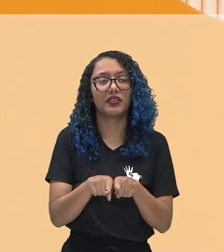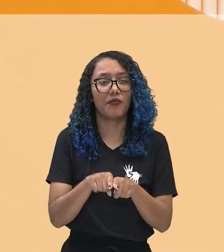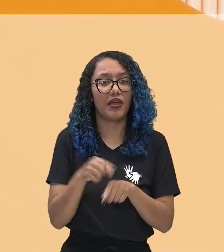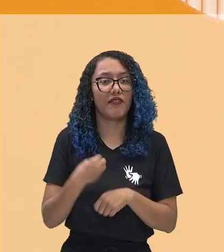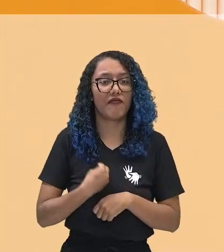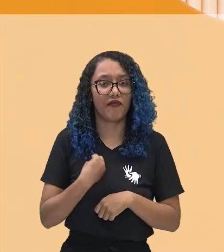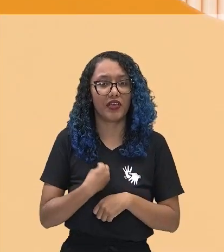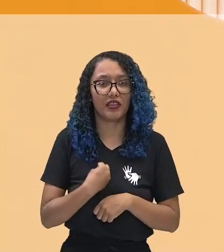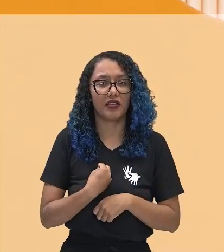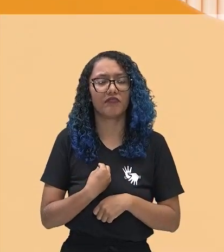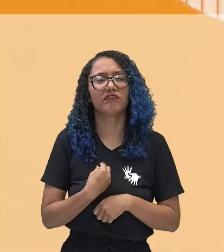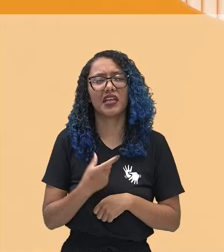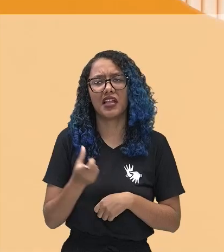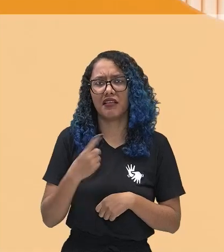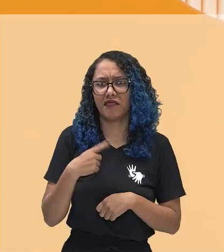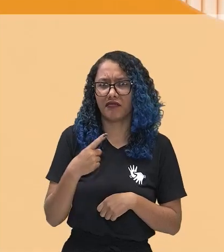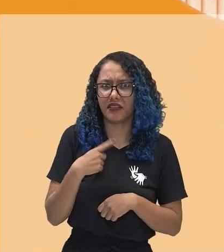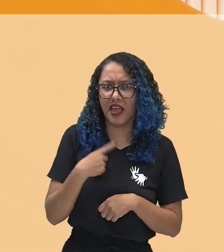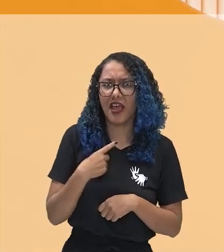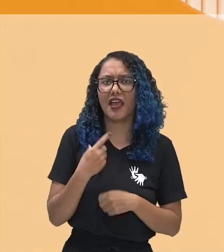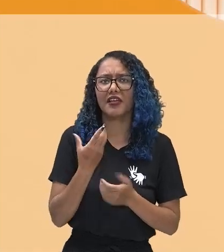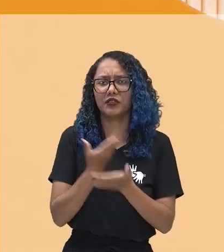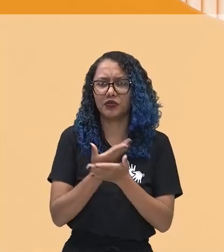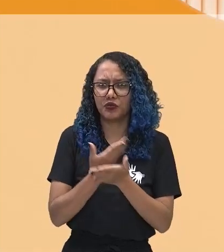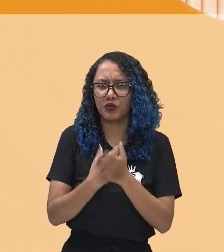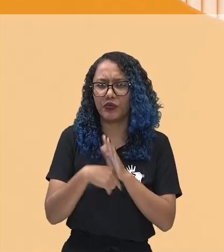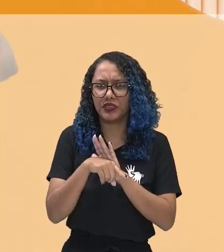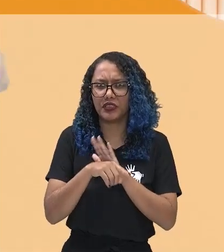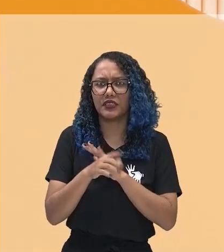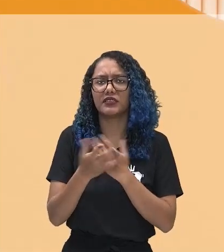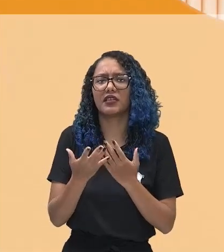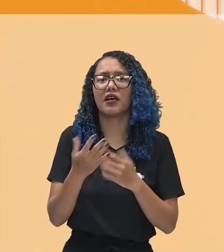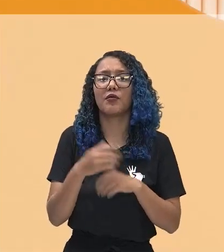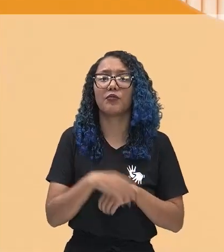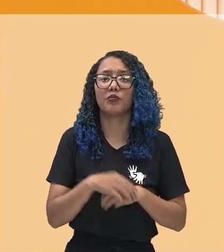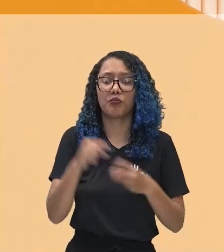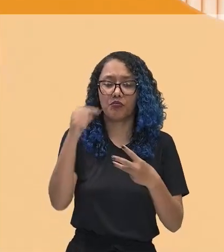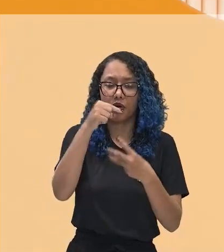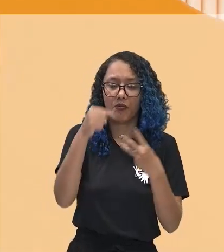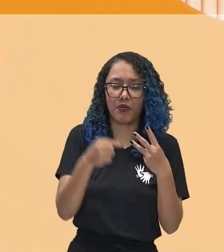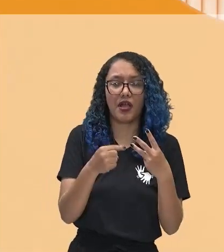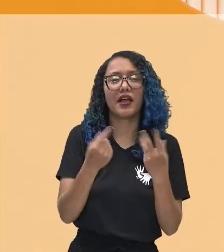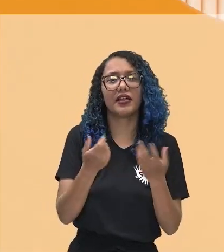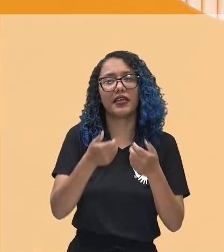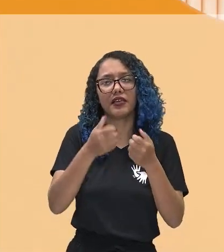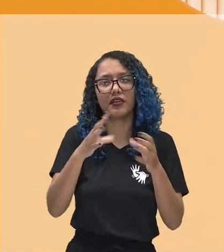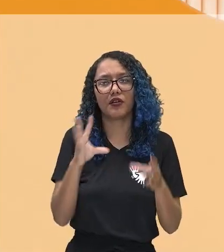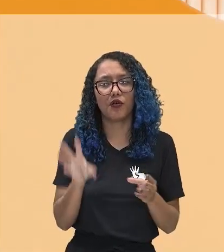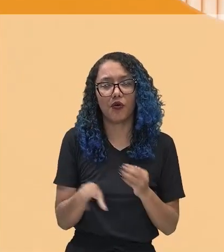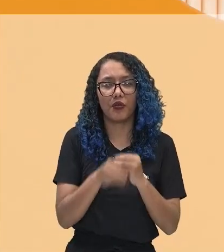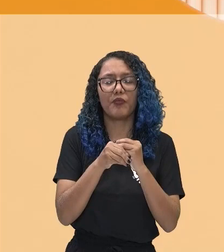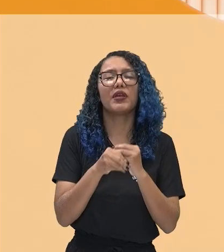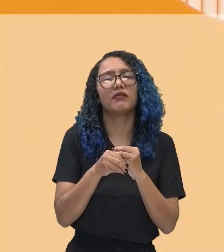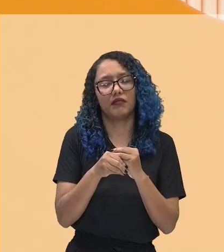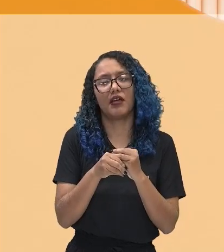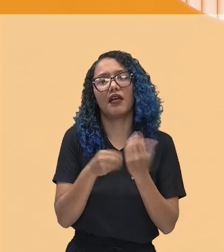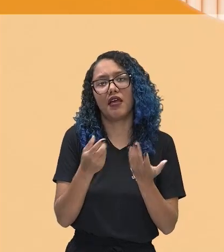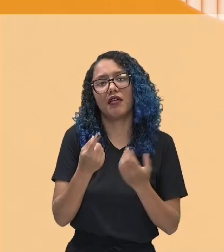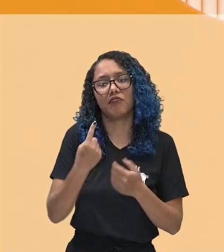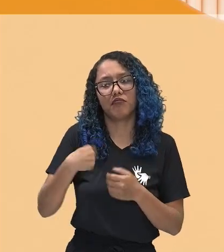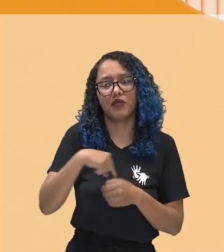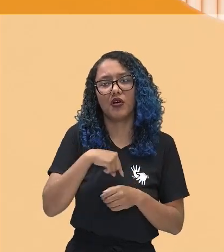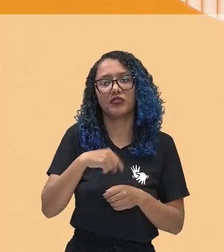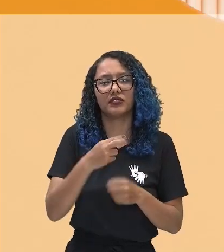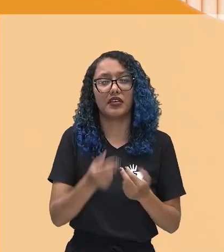pelo pensamento de Heidegger, e vai dizer, nós somos responsáveis pelo nosso existir, tá? Eu